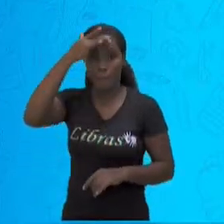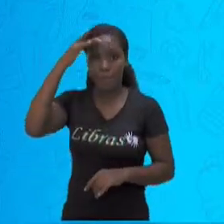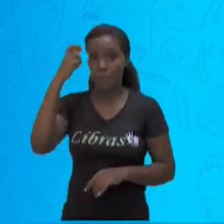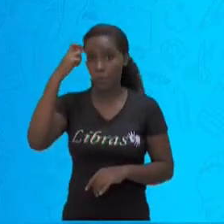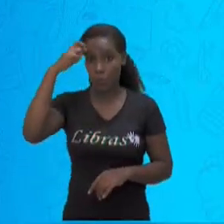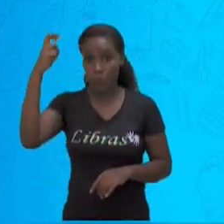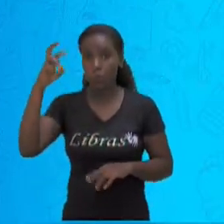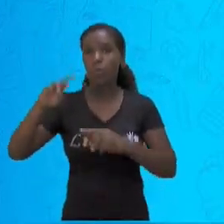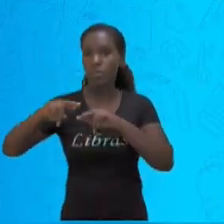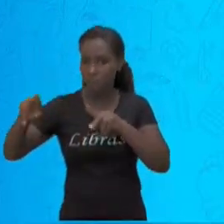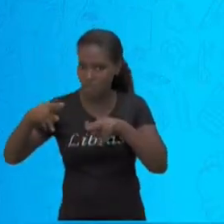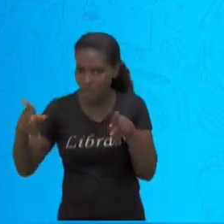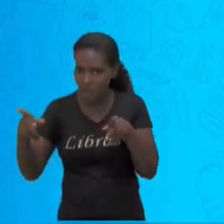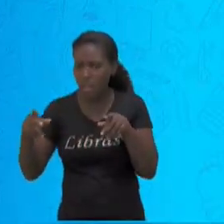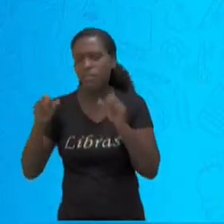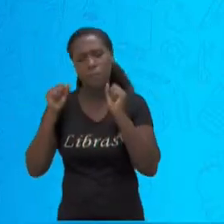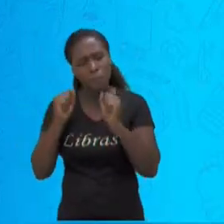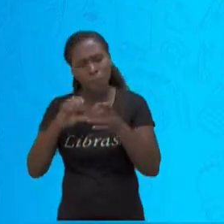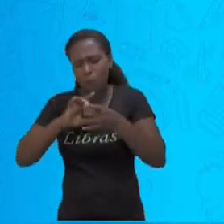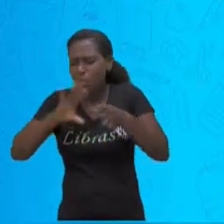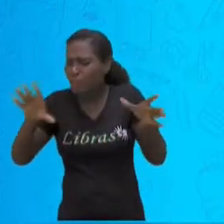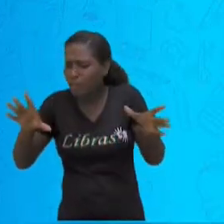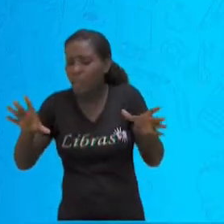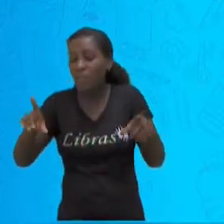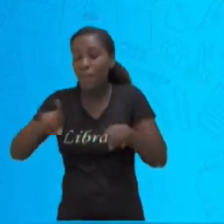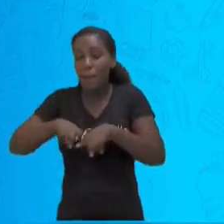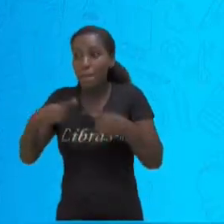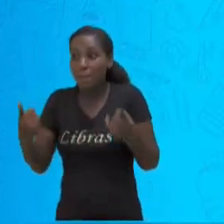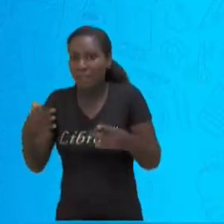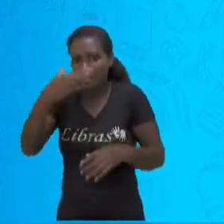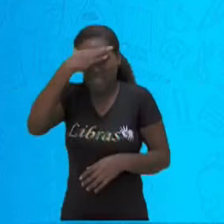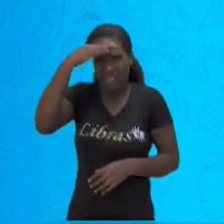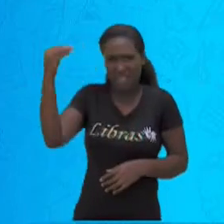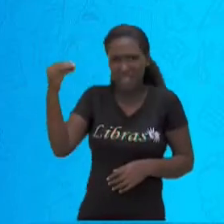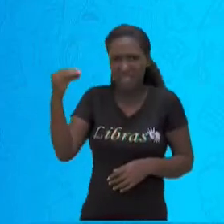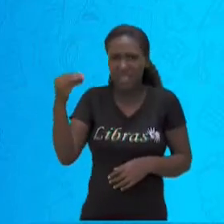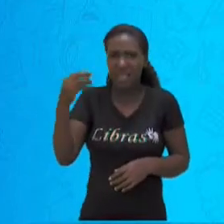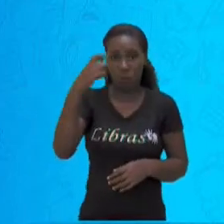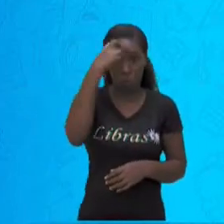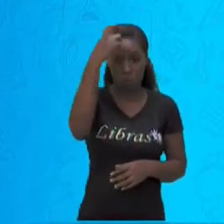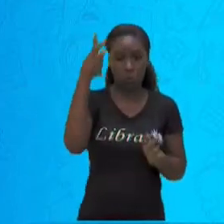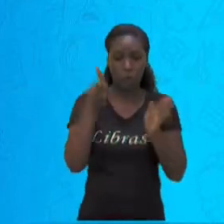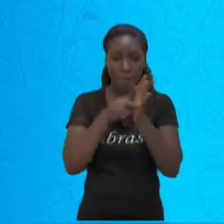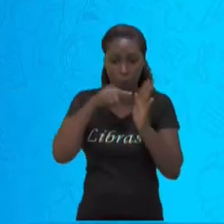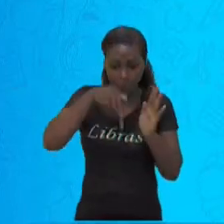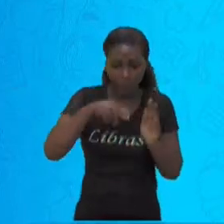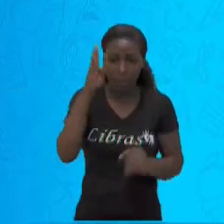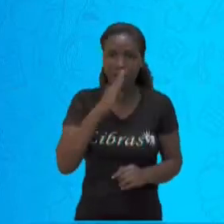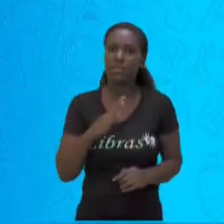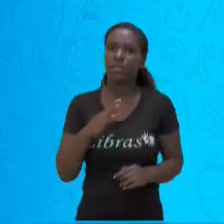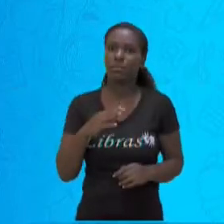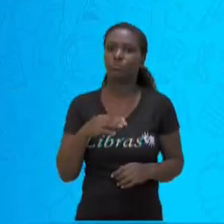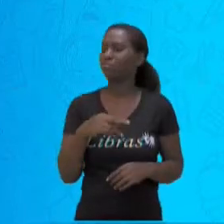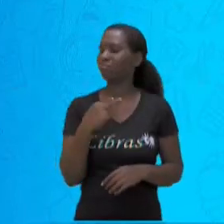podemos esquecer o que é da nossa terra. Ok?